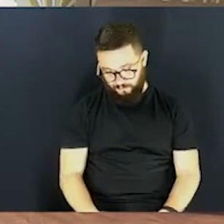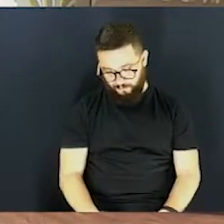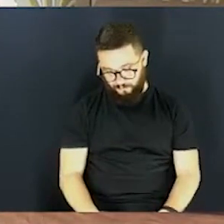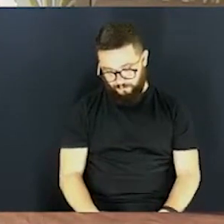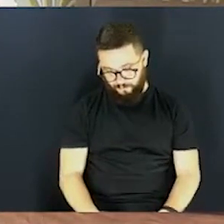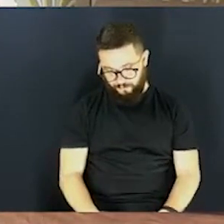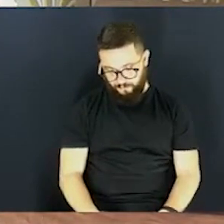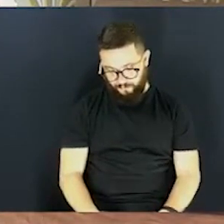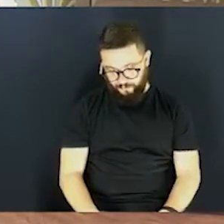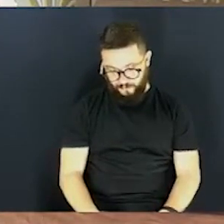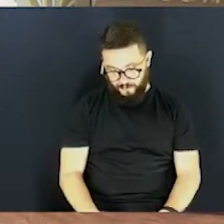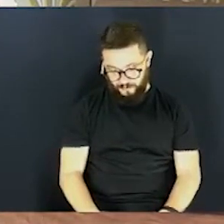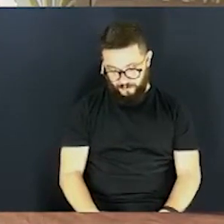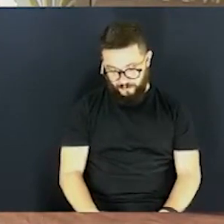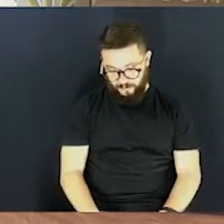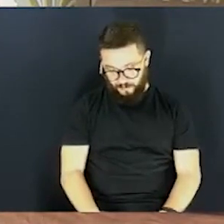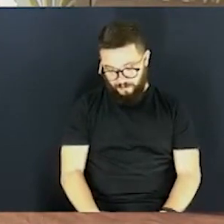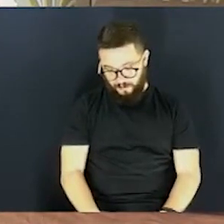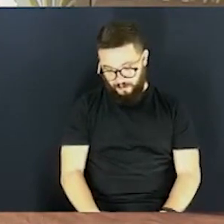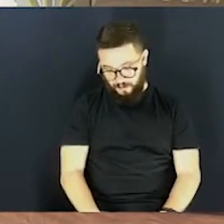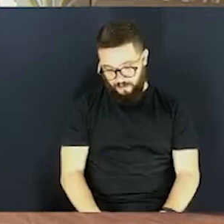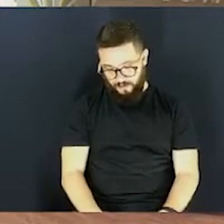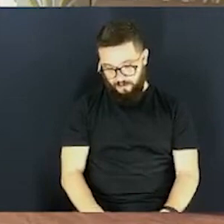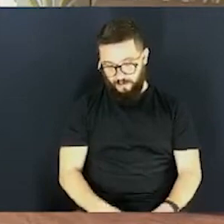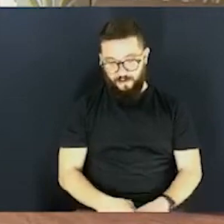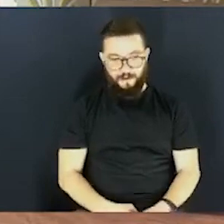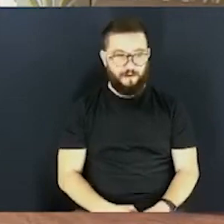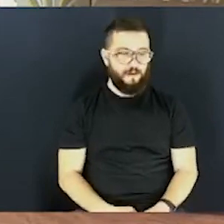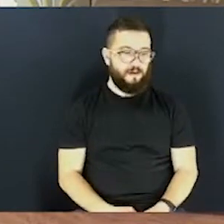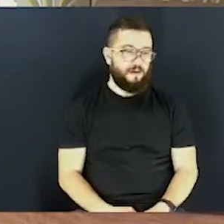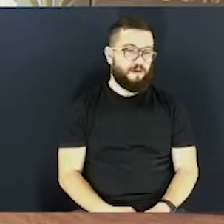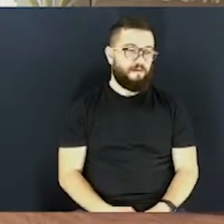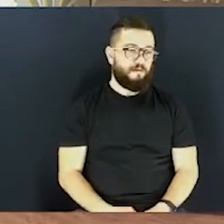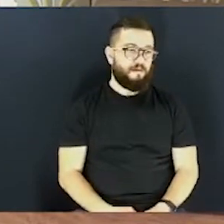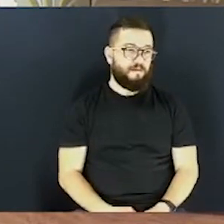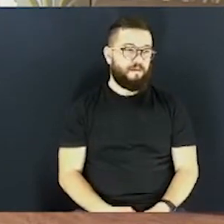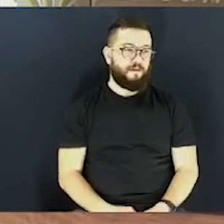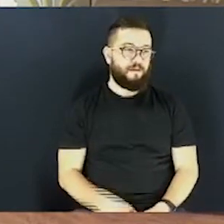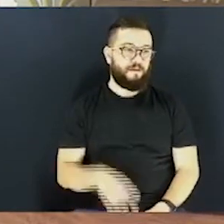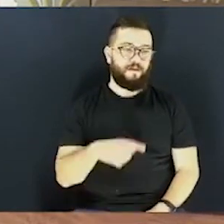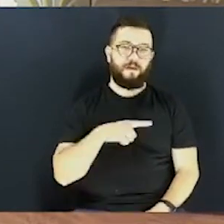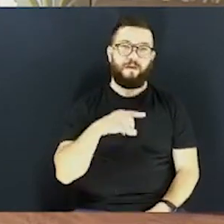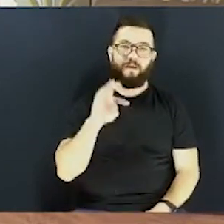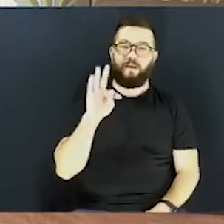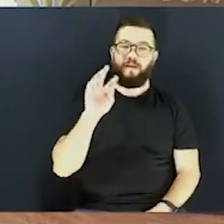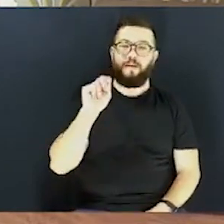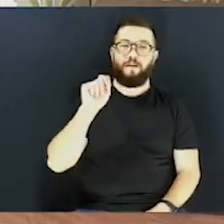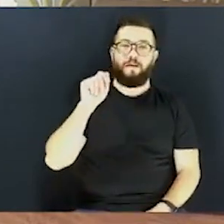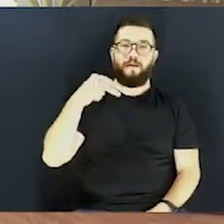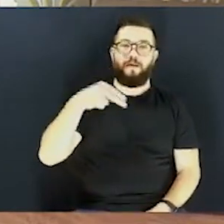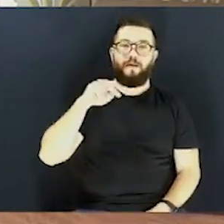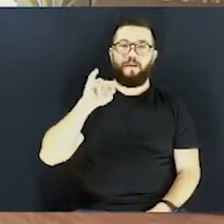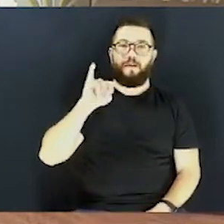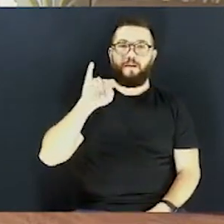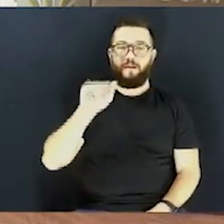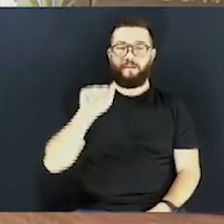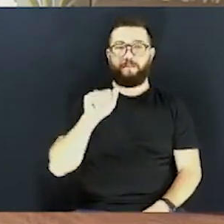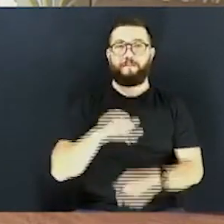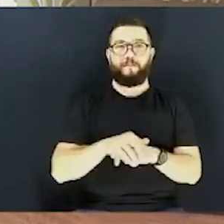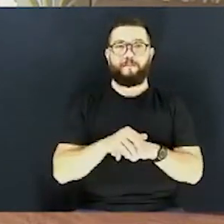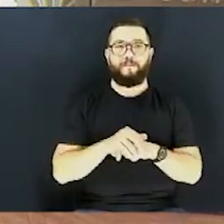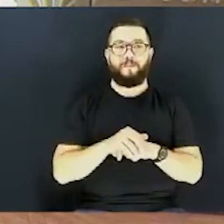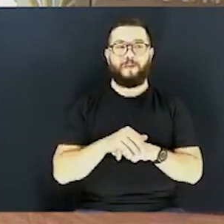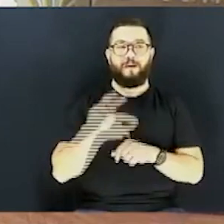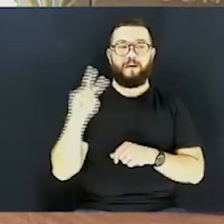Carla Pereira, do CEI Jardim Acrópole, a Tânia Mara Taborda dos Santos, do Palco Escola, o Henri Xavier, do Sem